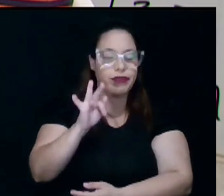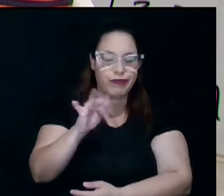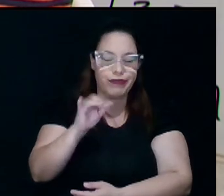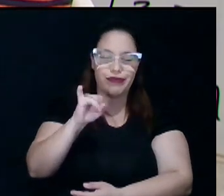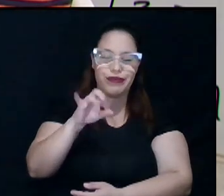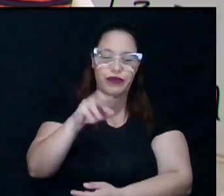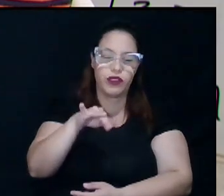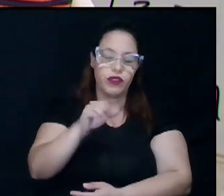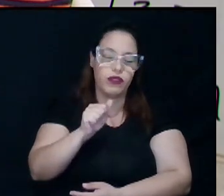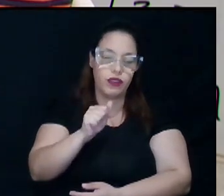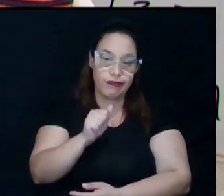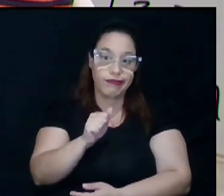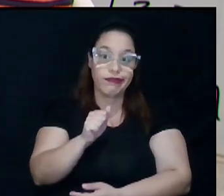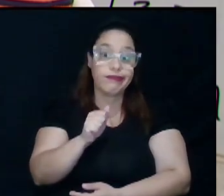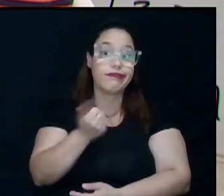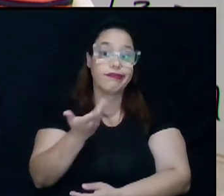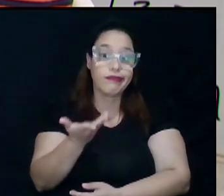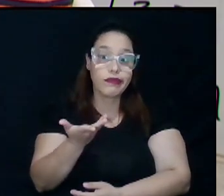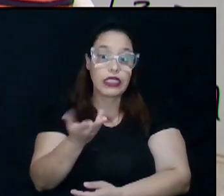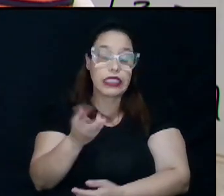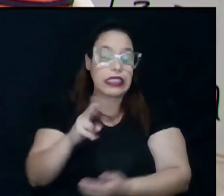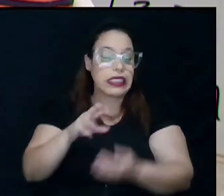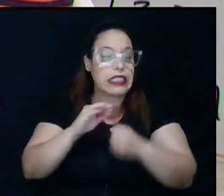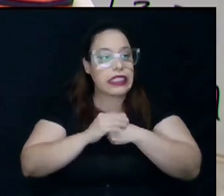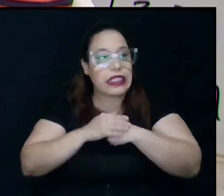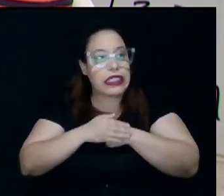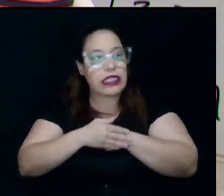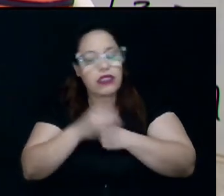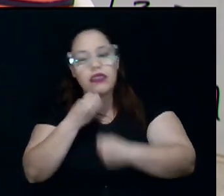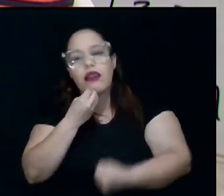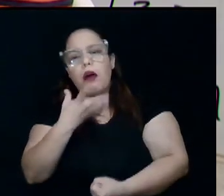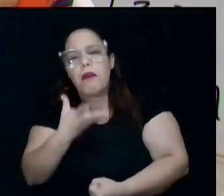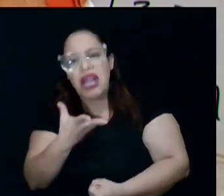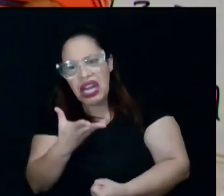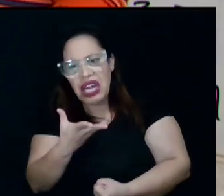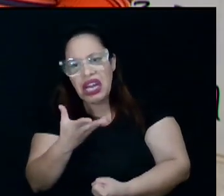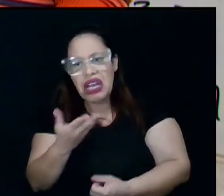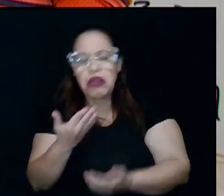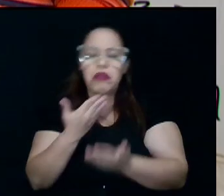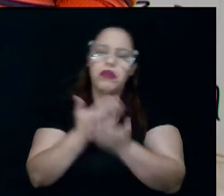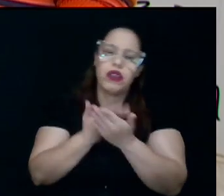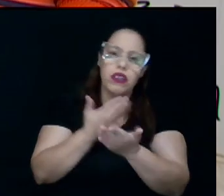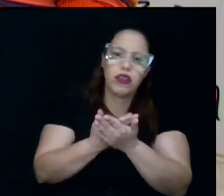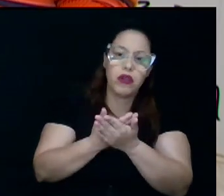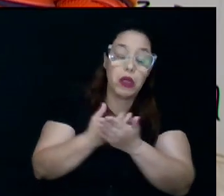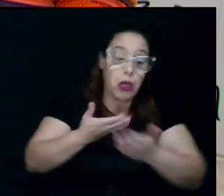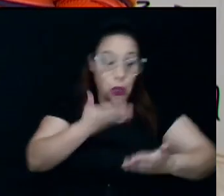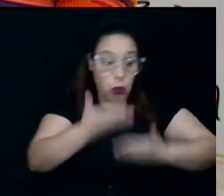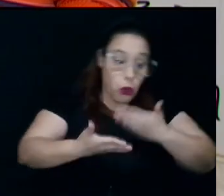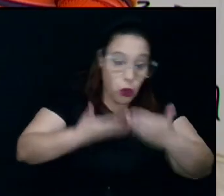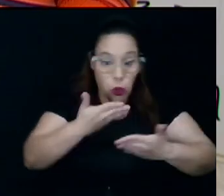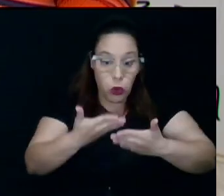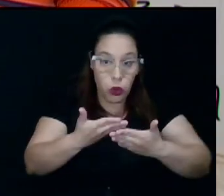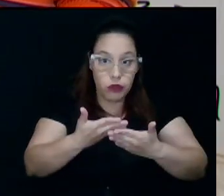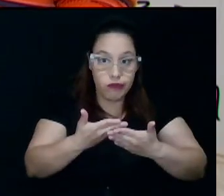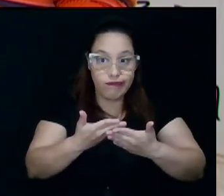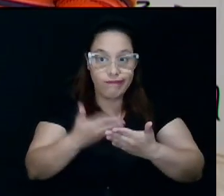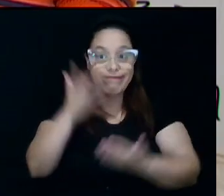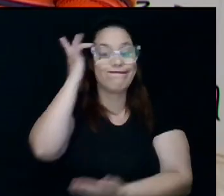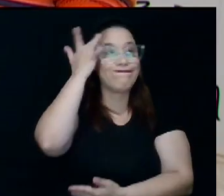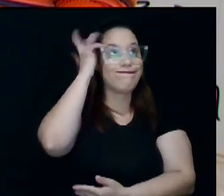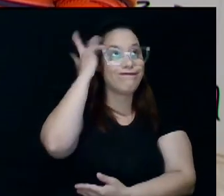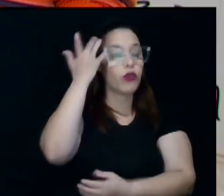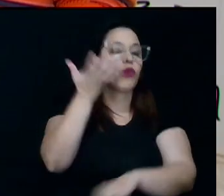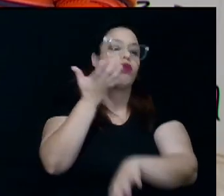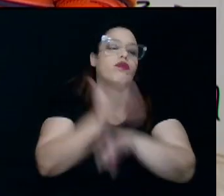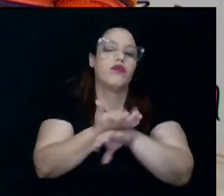isso. Qual o segredo para se dar bem em física, para estudar, pegar o ritmo e tudo mais? Eu acho que é disciplina. Opa!